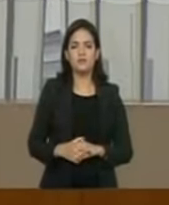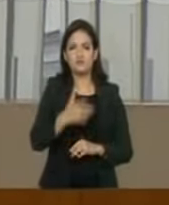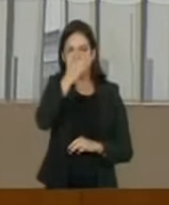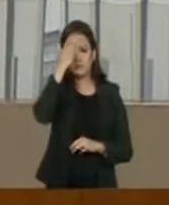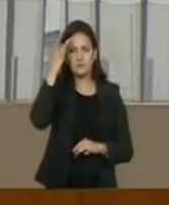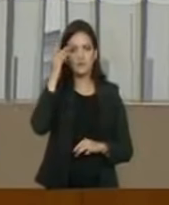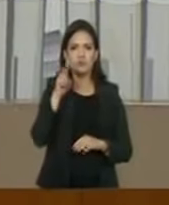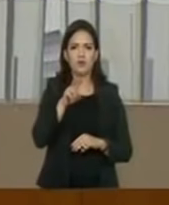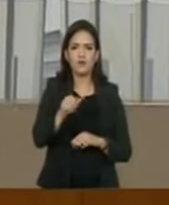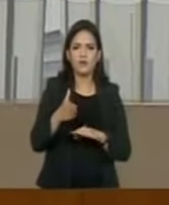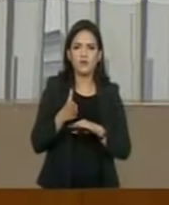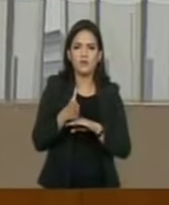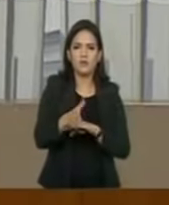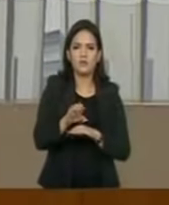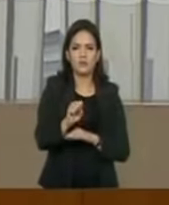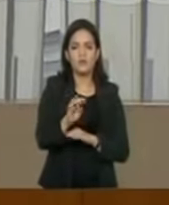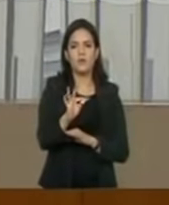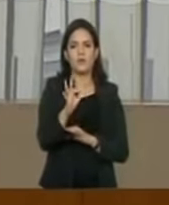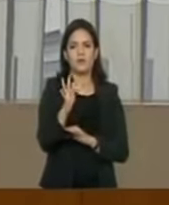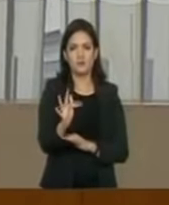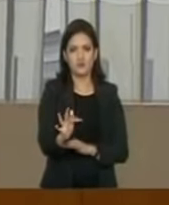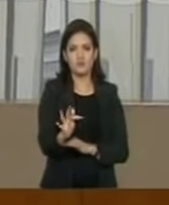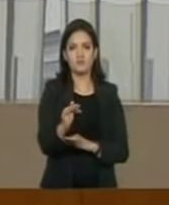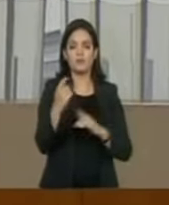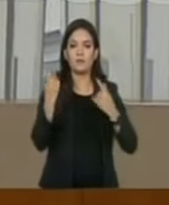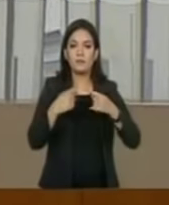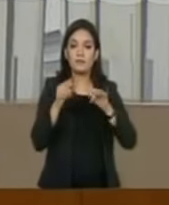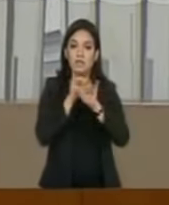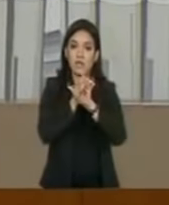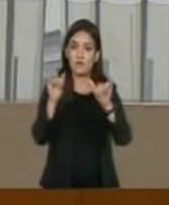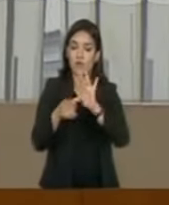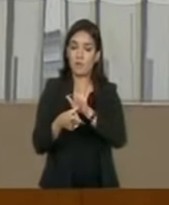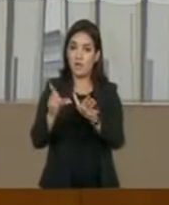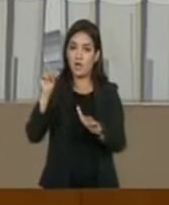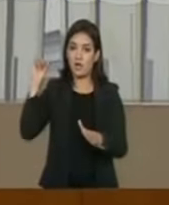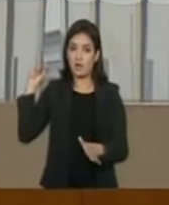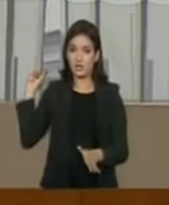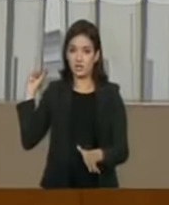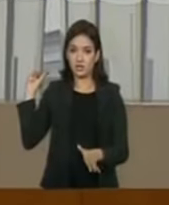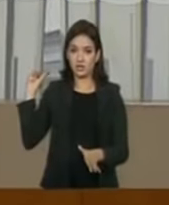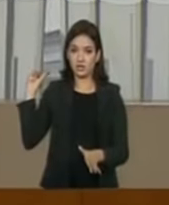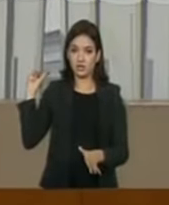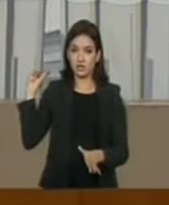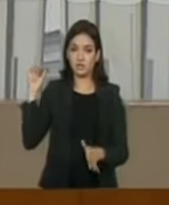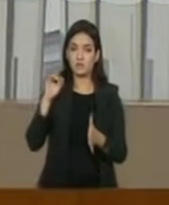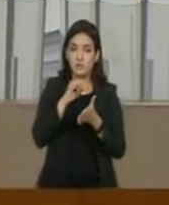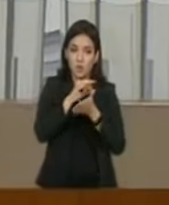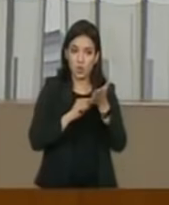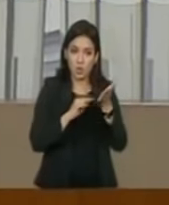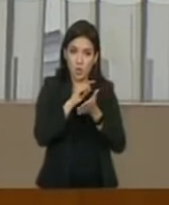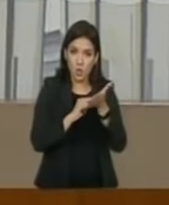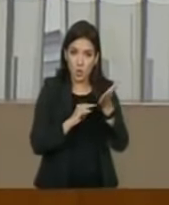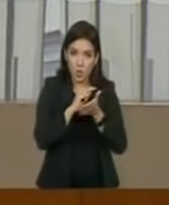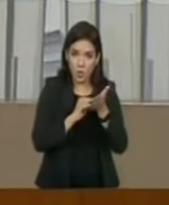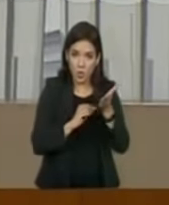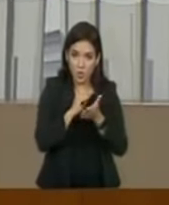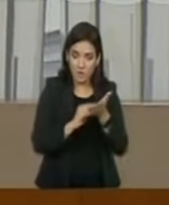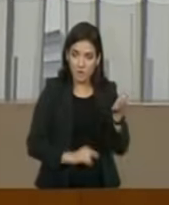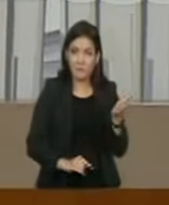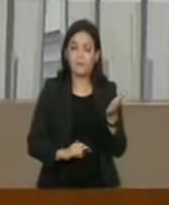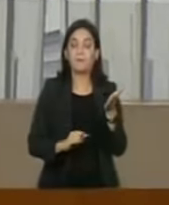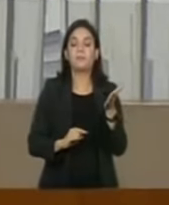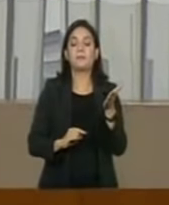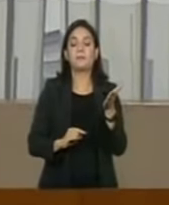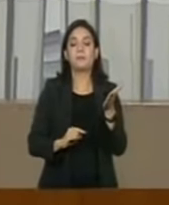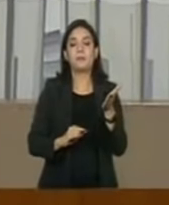do supremo tribunal federal terão que informar previamente para os documentos de identificação para quê o documento de